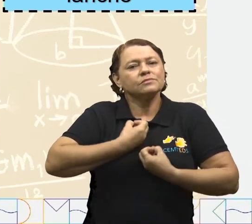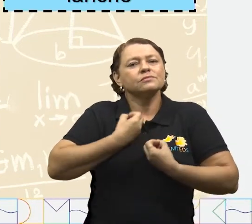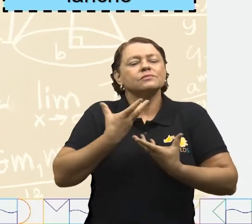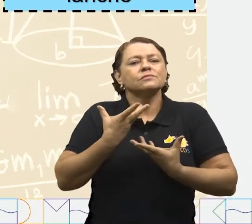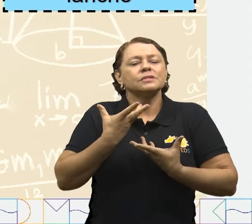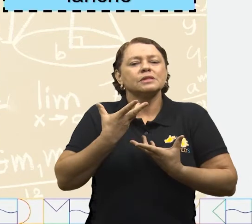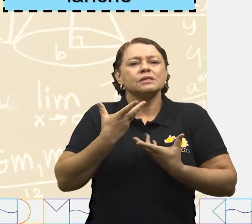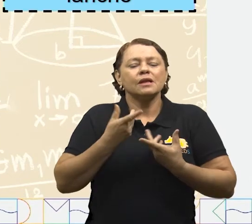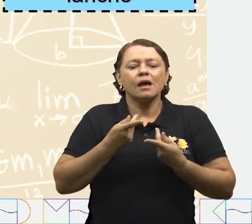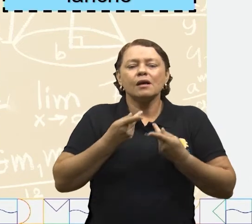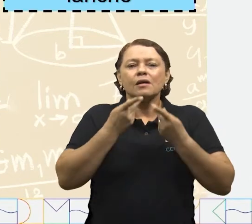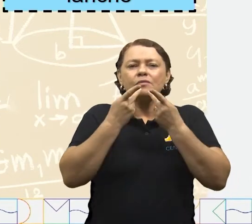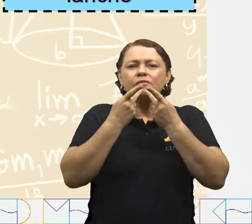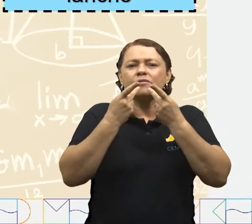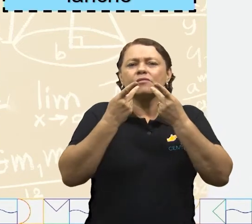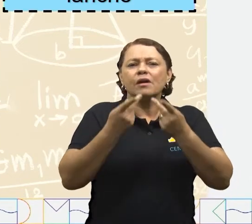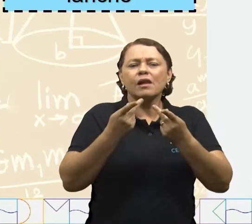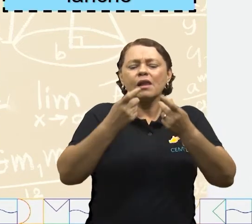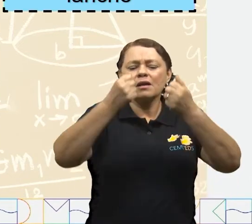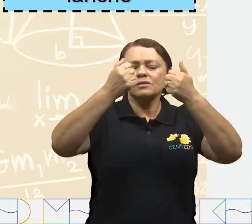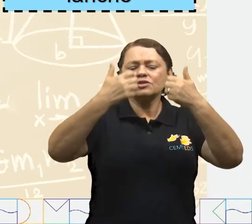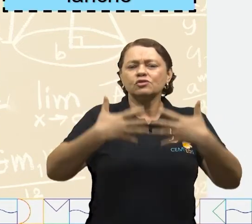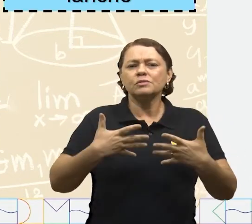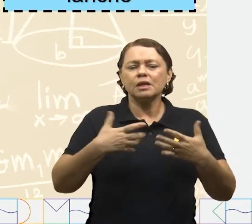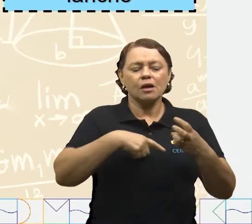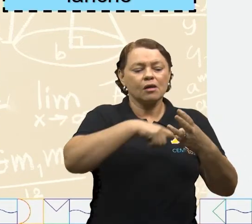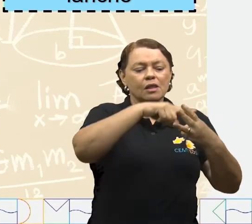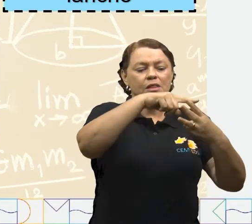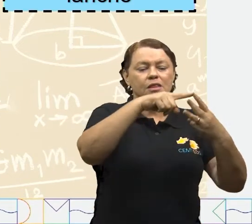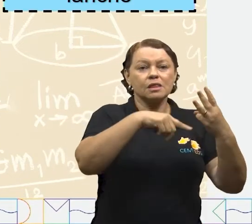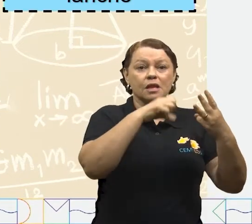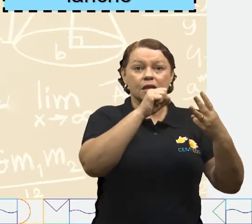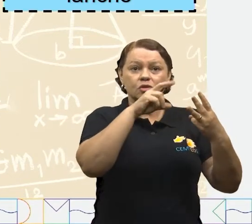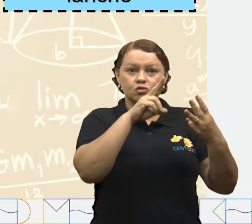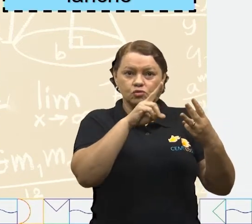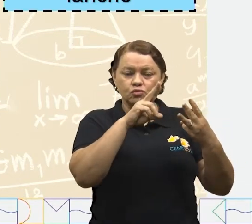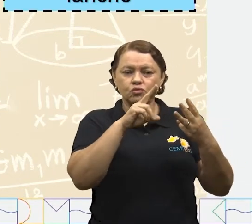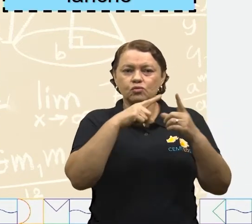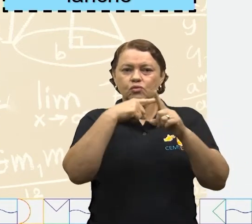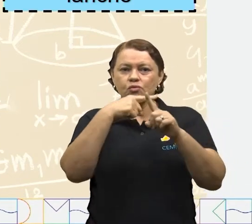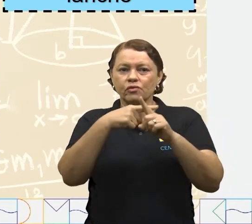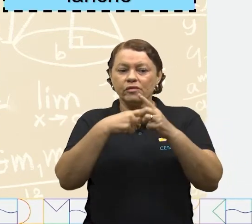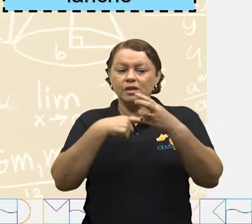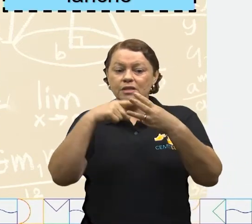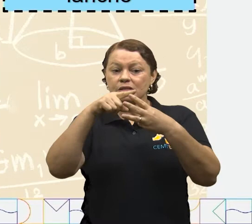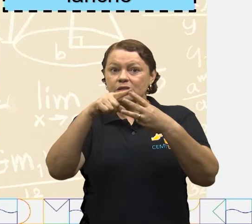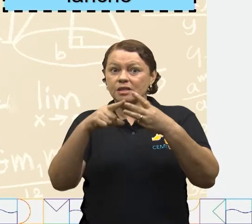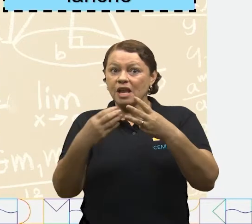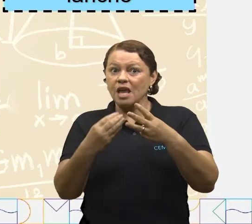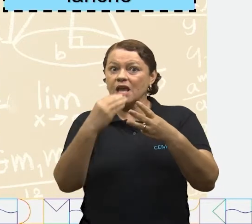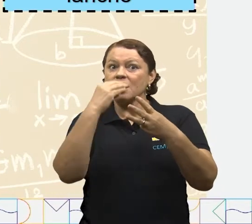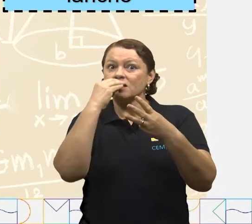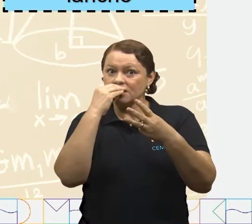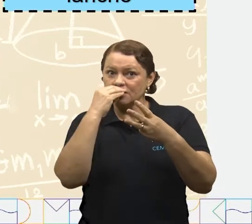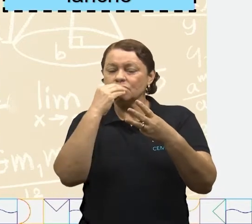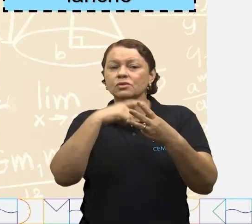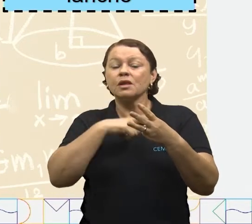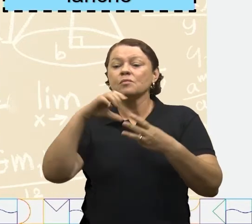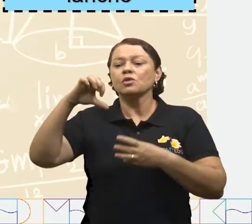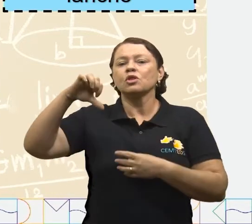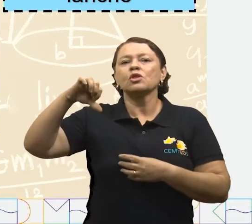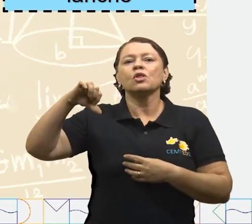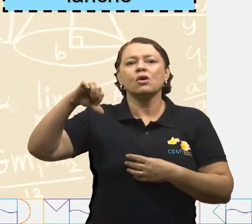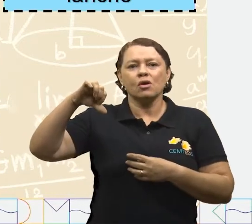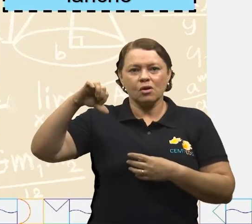alto em bom Tom três sucos vezes três sanduíches temos um total de